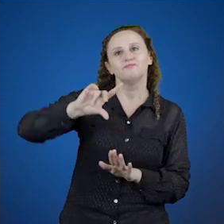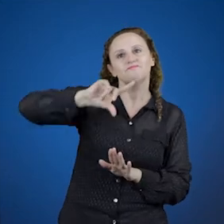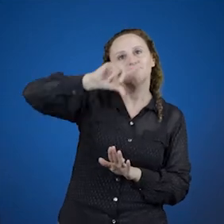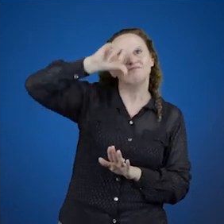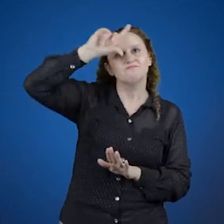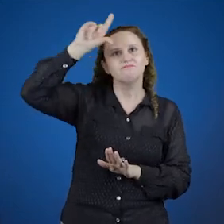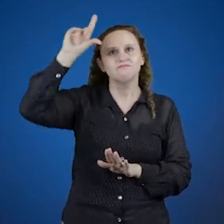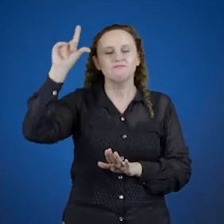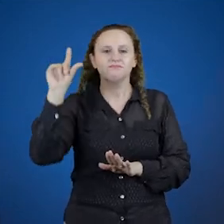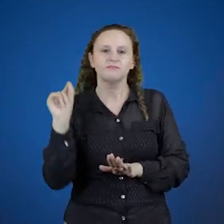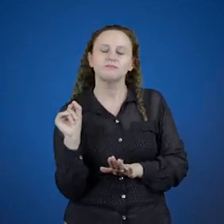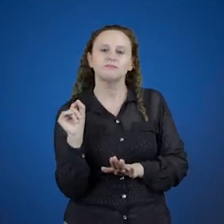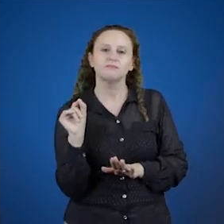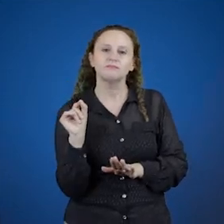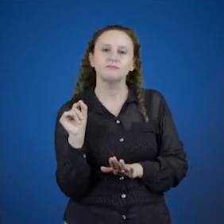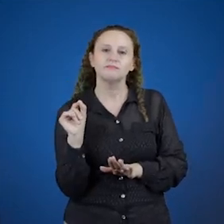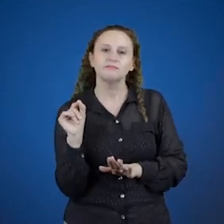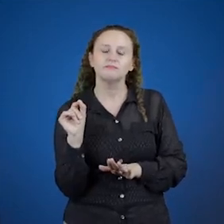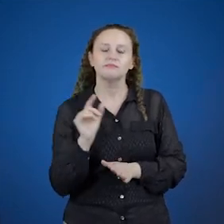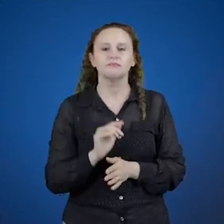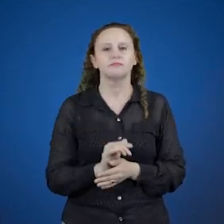e da lua